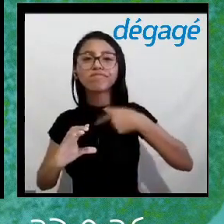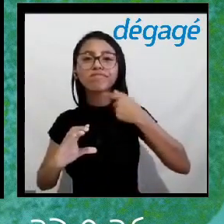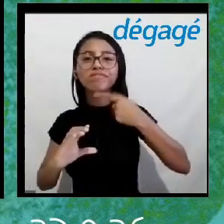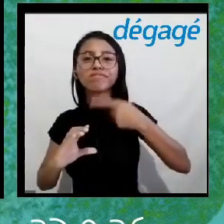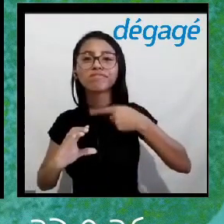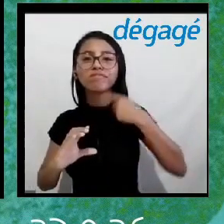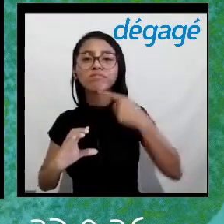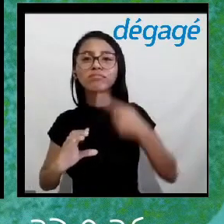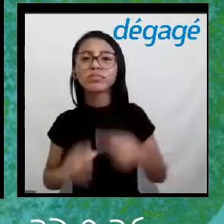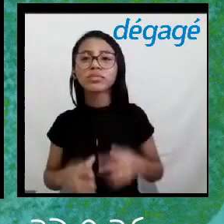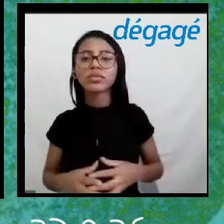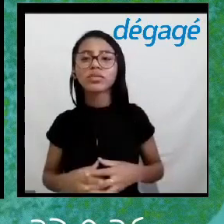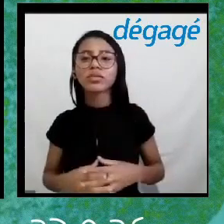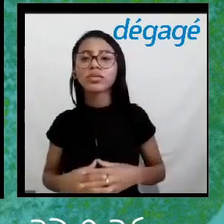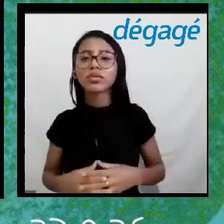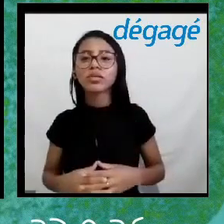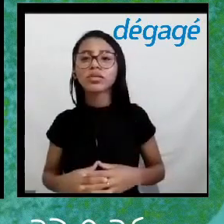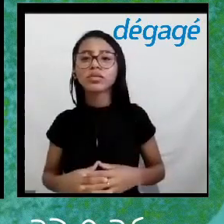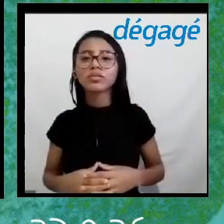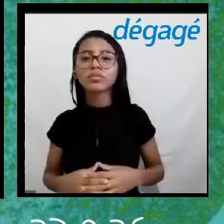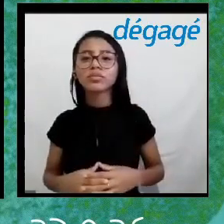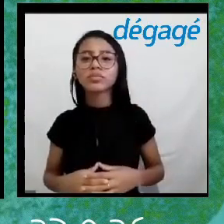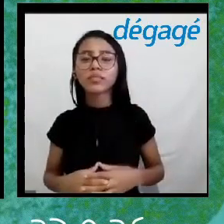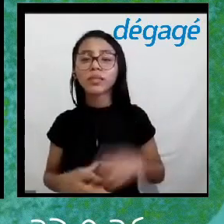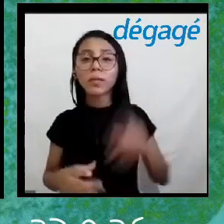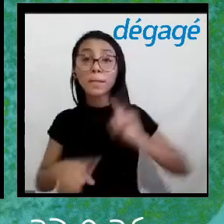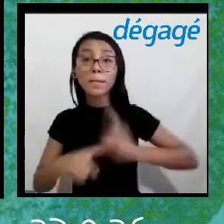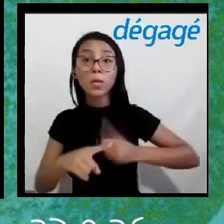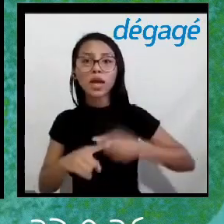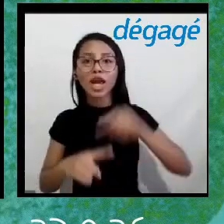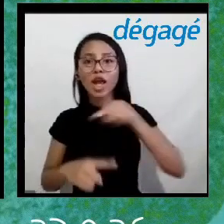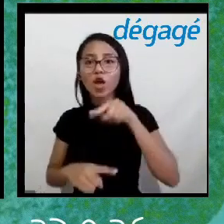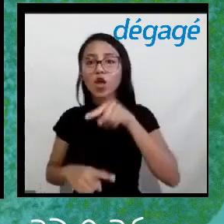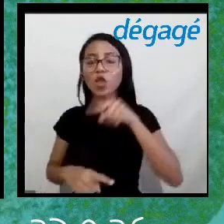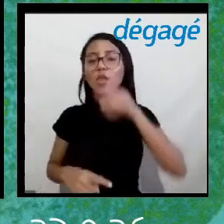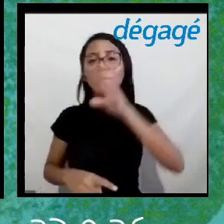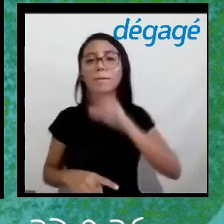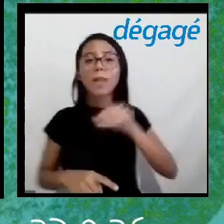durante a sua fala. Ah, tá bom.